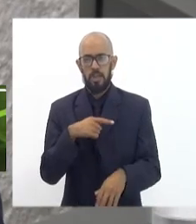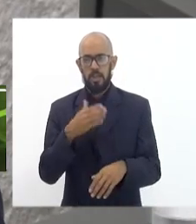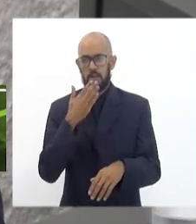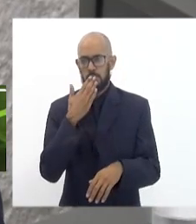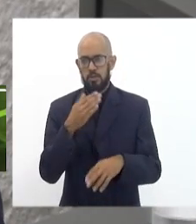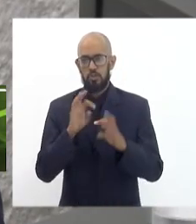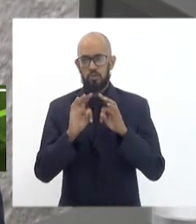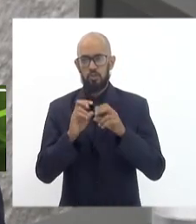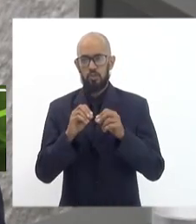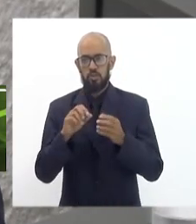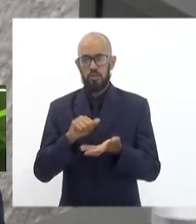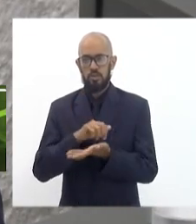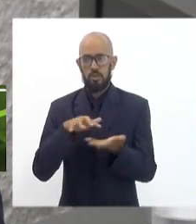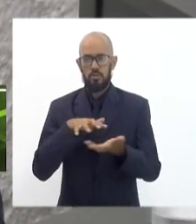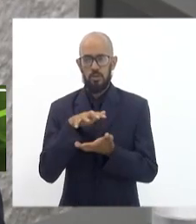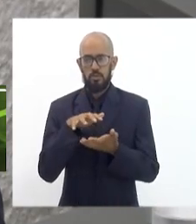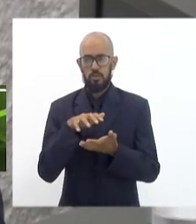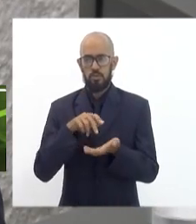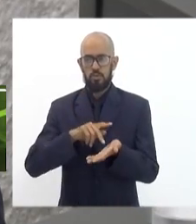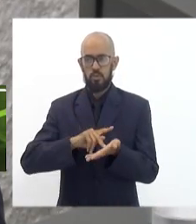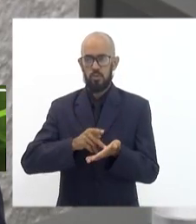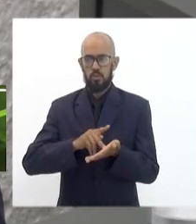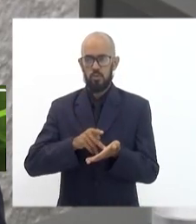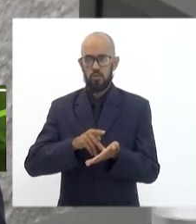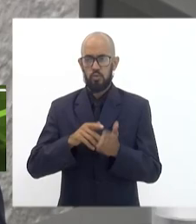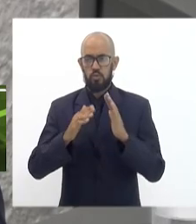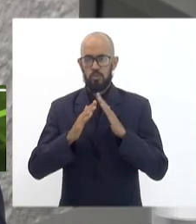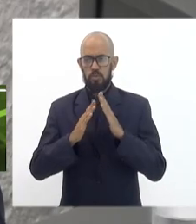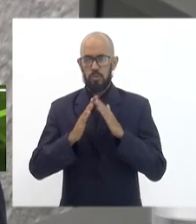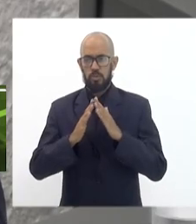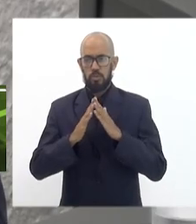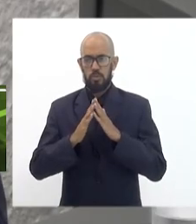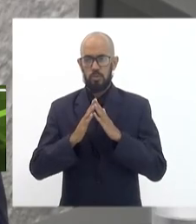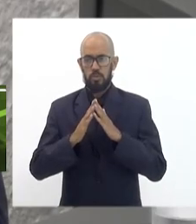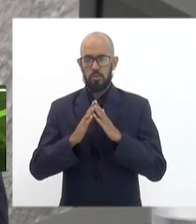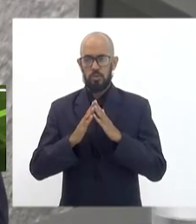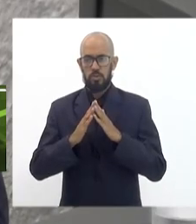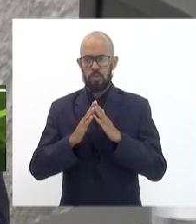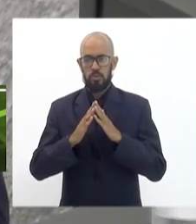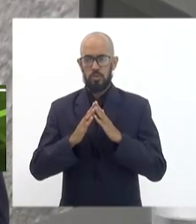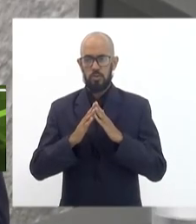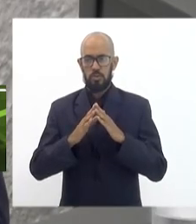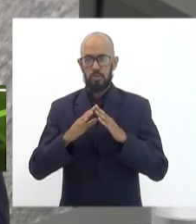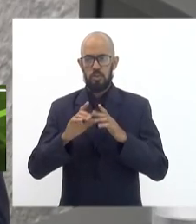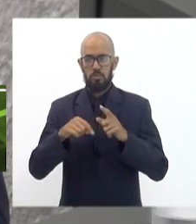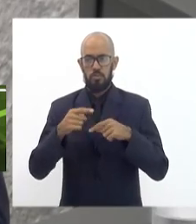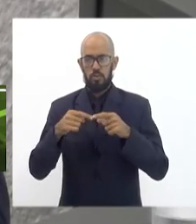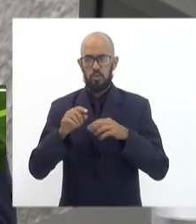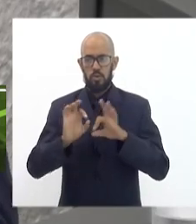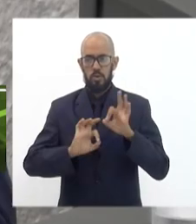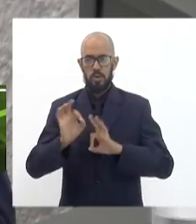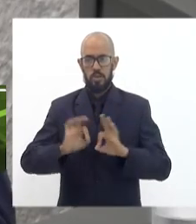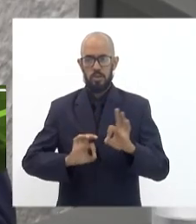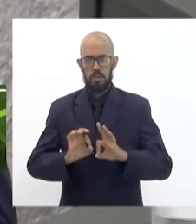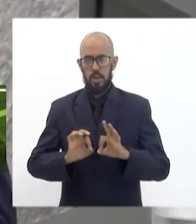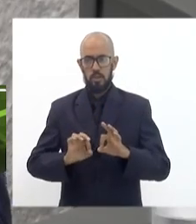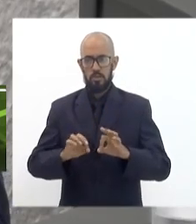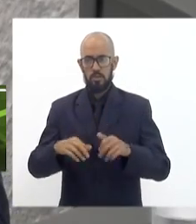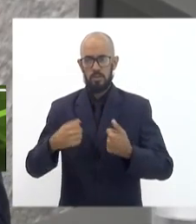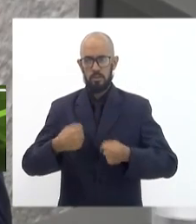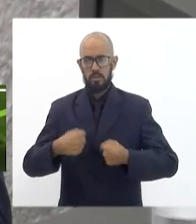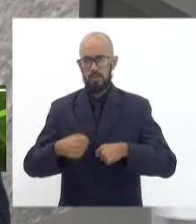reformas de todos os conjuntos habitacionais Oi e aí o organizado essa demanda e essa